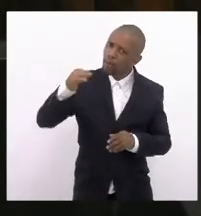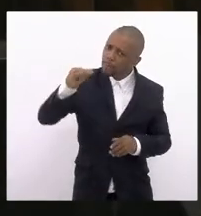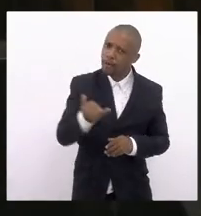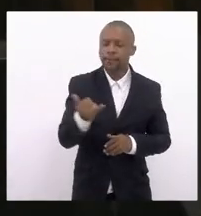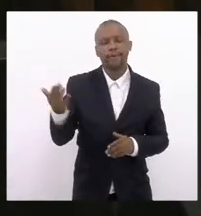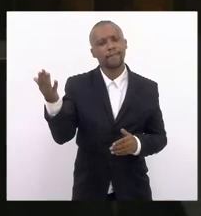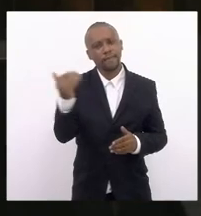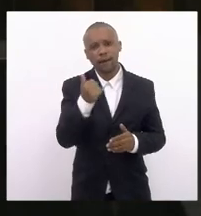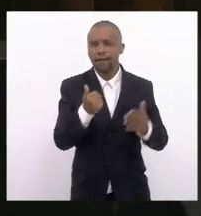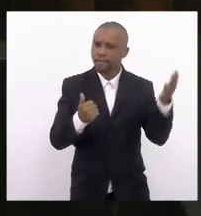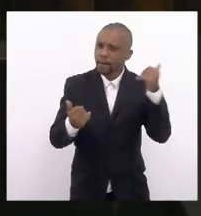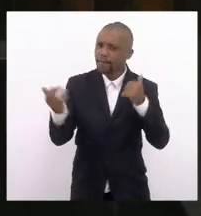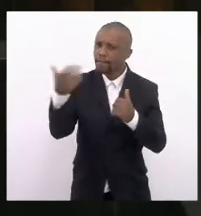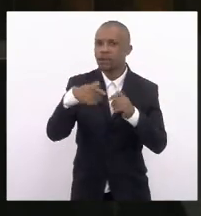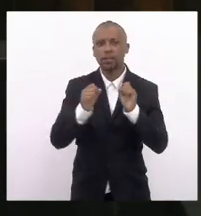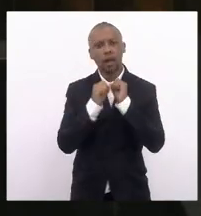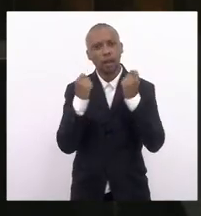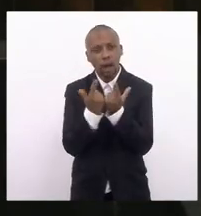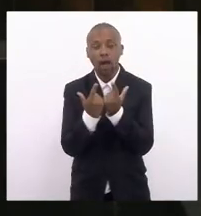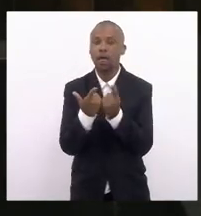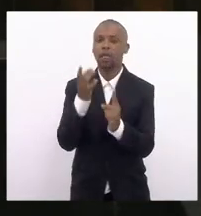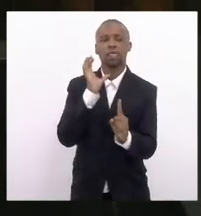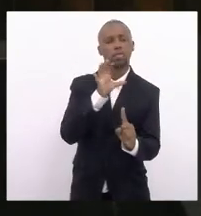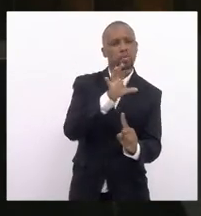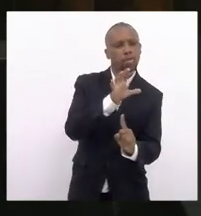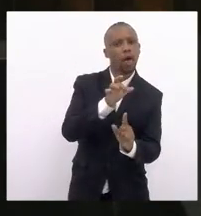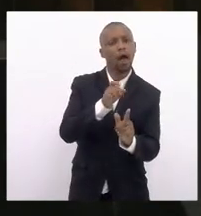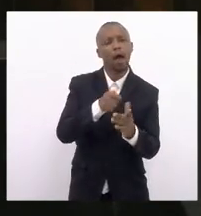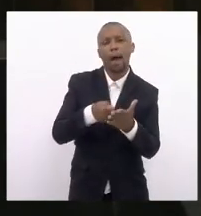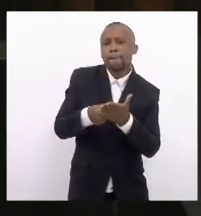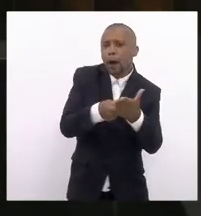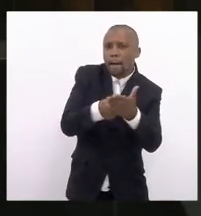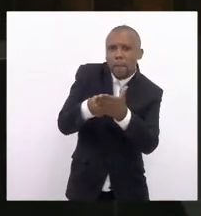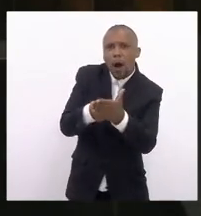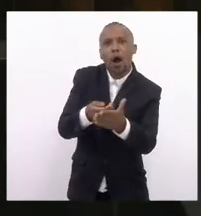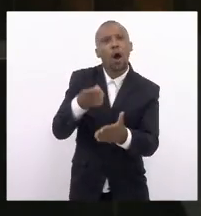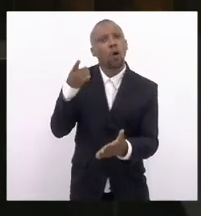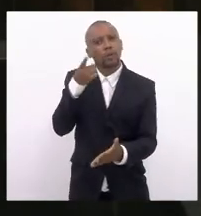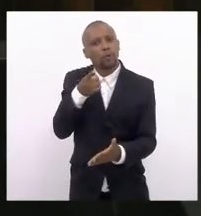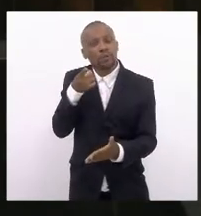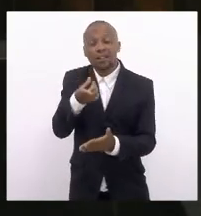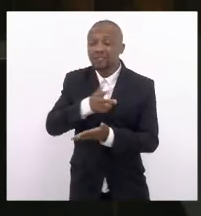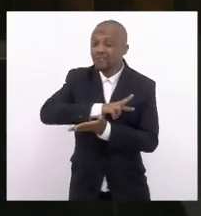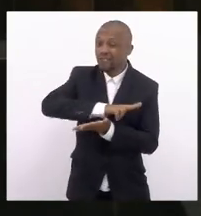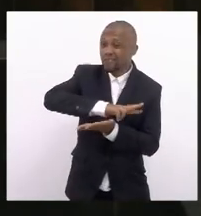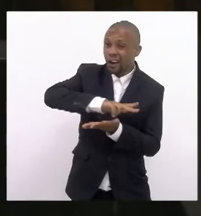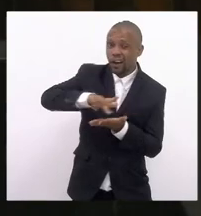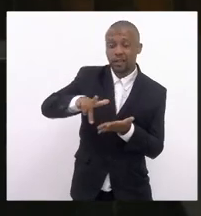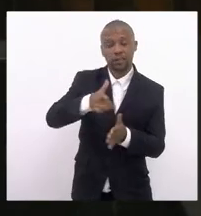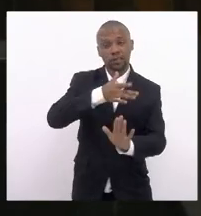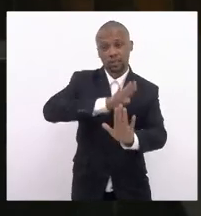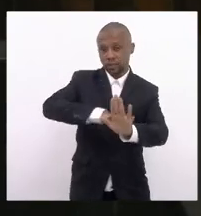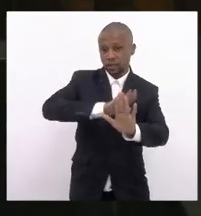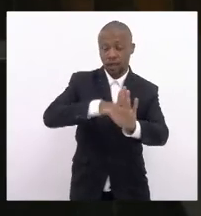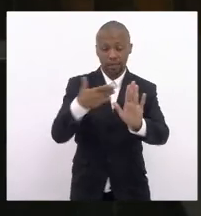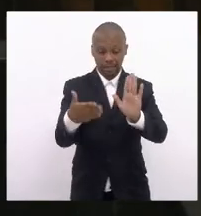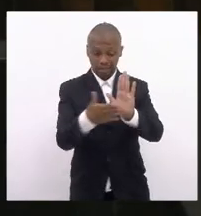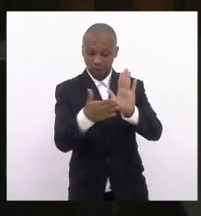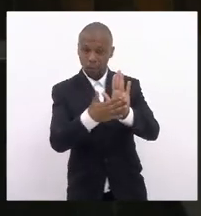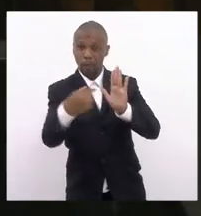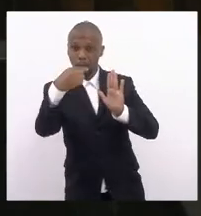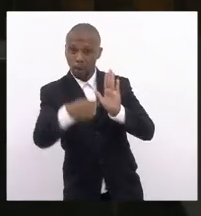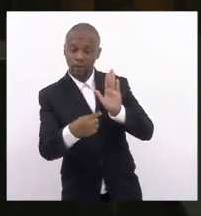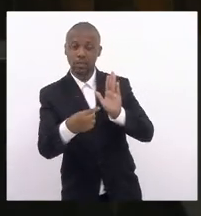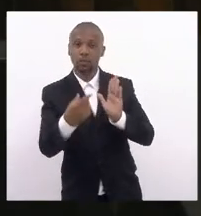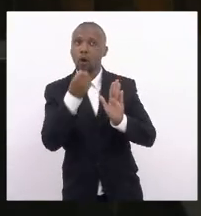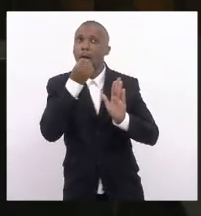seu deputado, seus deputados, das diferentes ideologias. Essas propostas não são boas